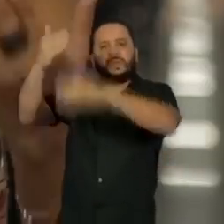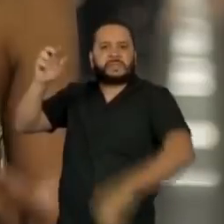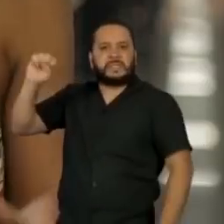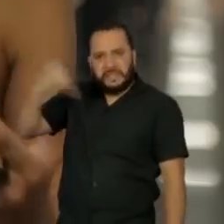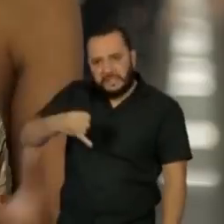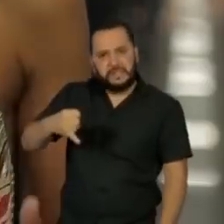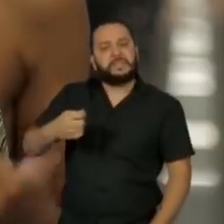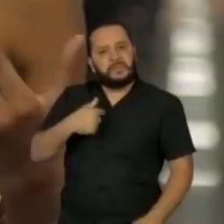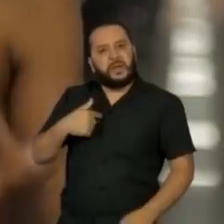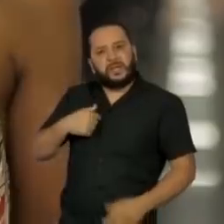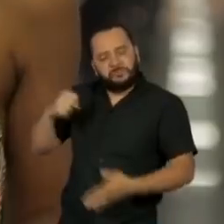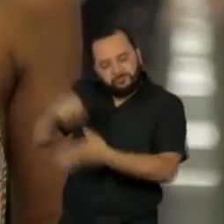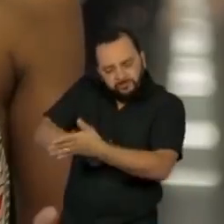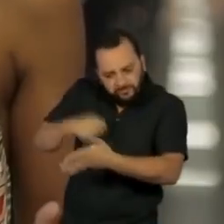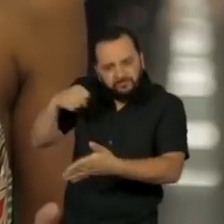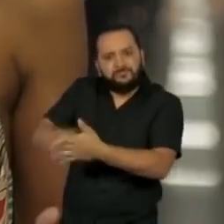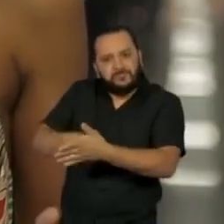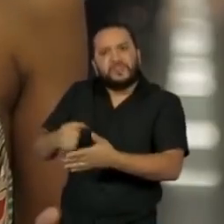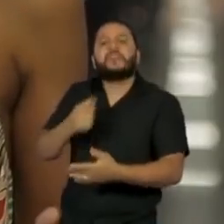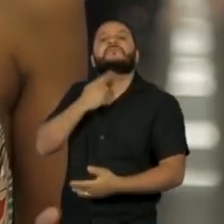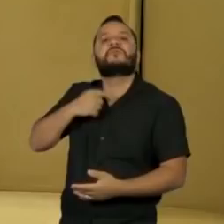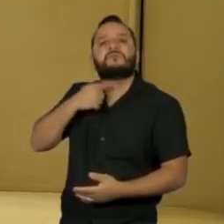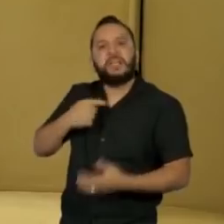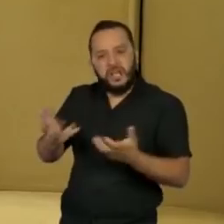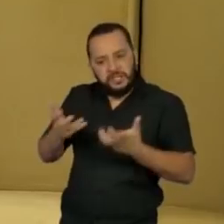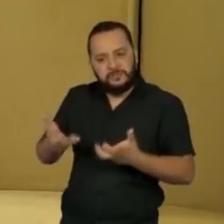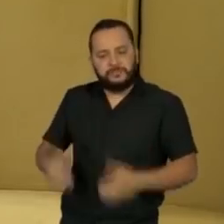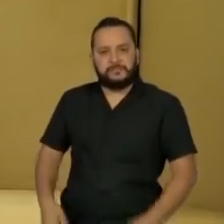que nós estamos alçando, é esse o nosso desejo.